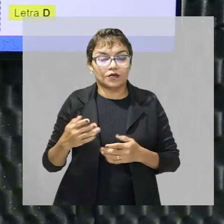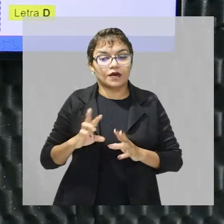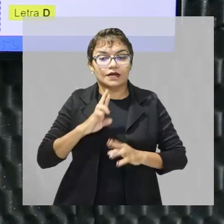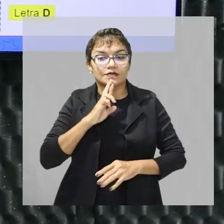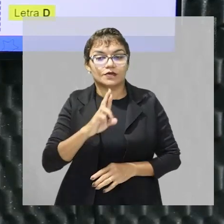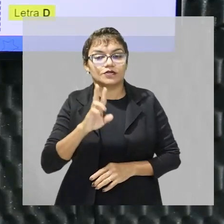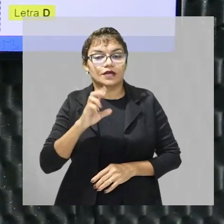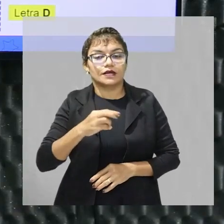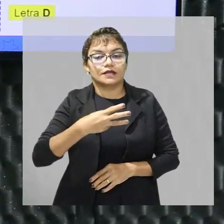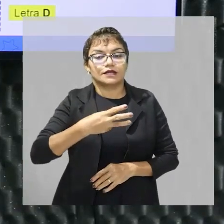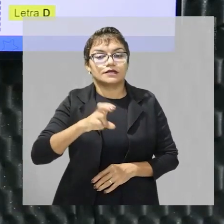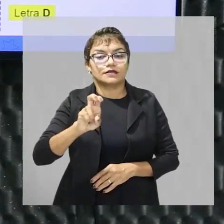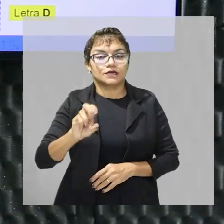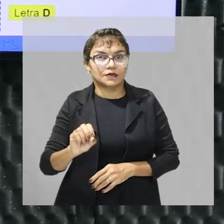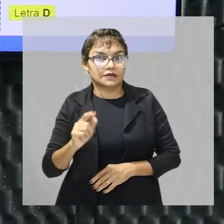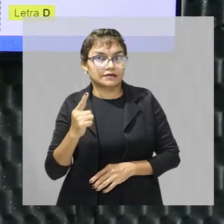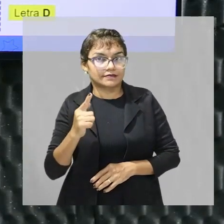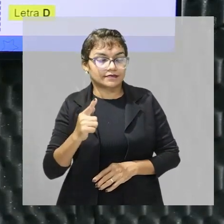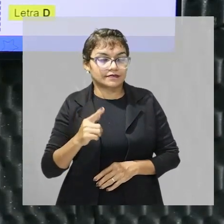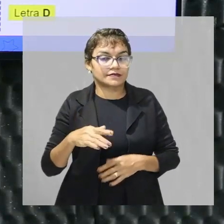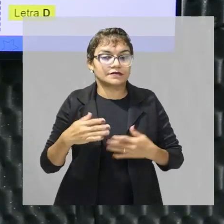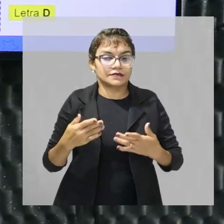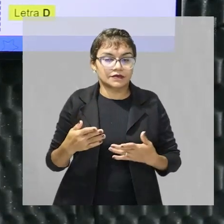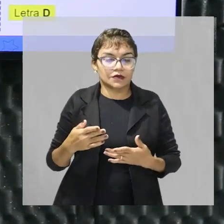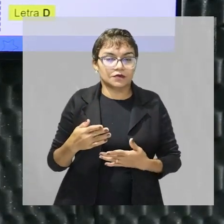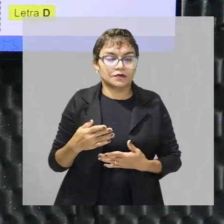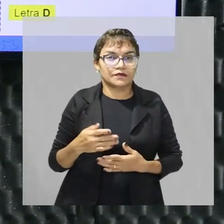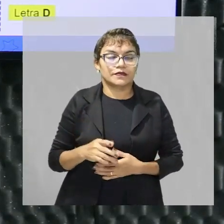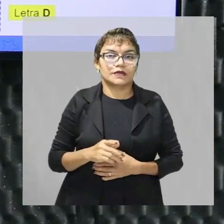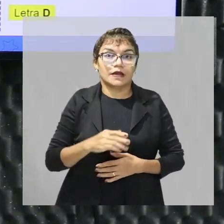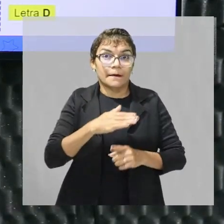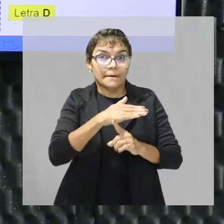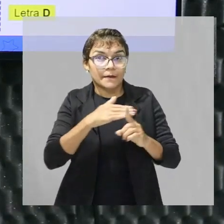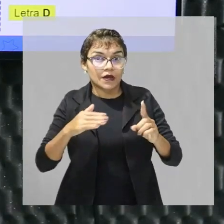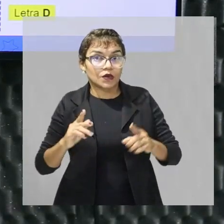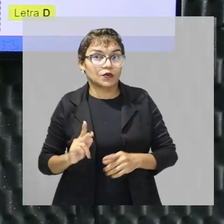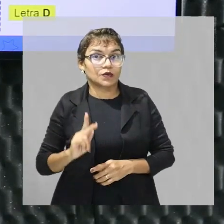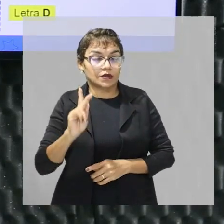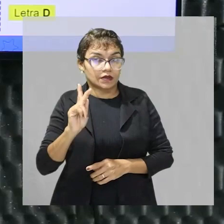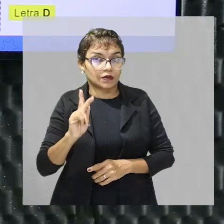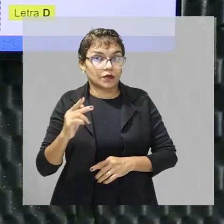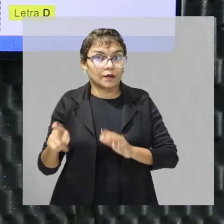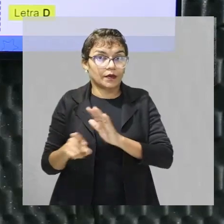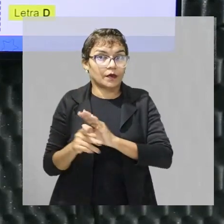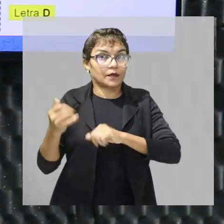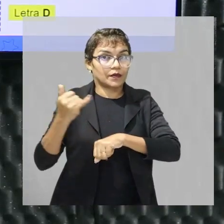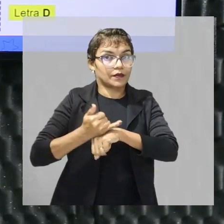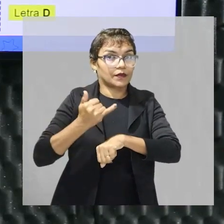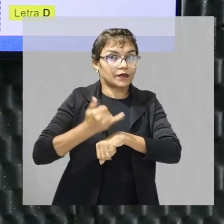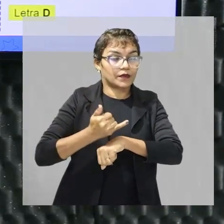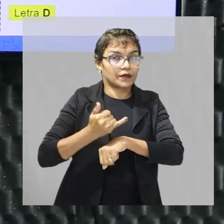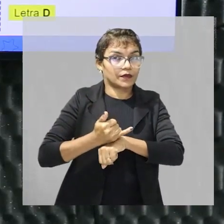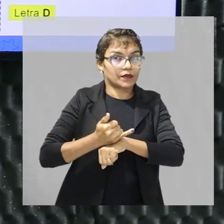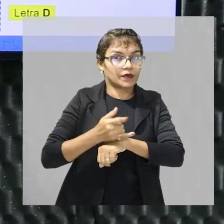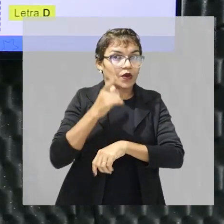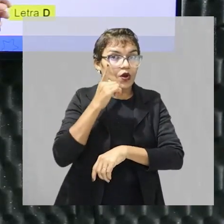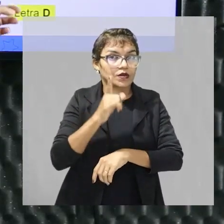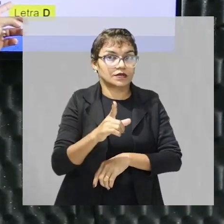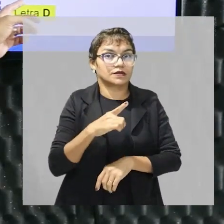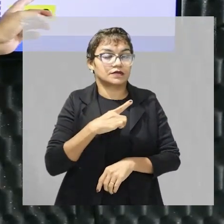350. Então, a partir de meio quilo, 500 gramas do minério de ferro, né, a gente consegue